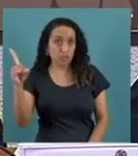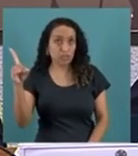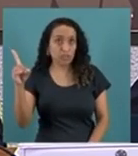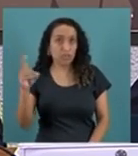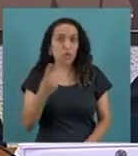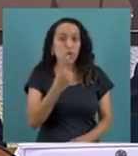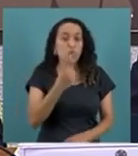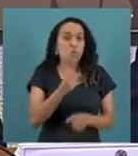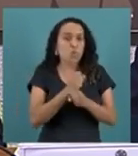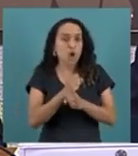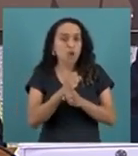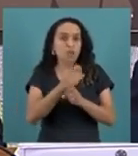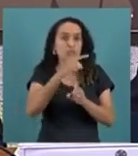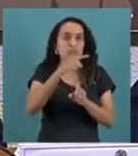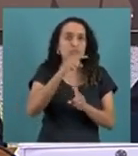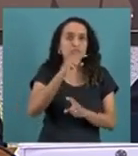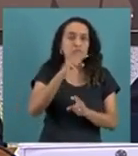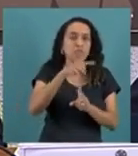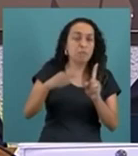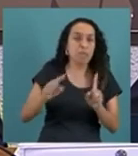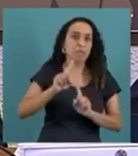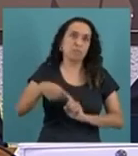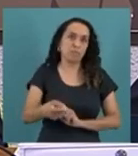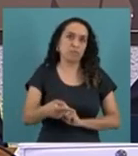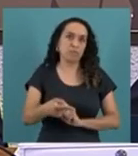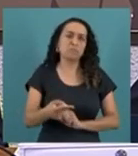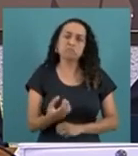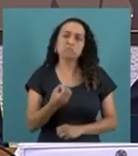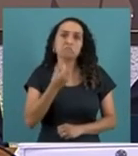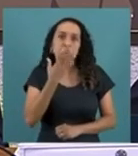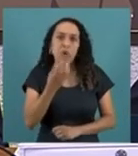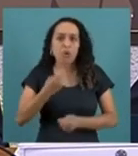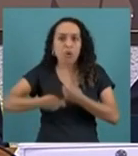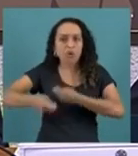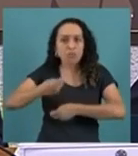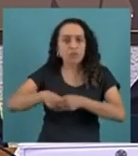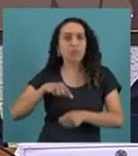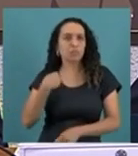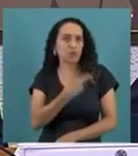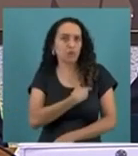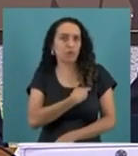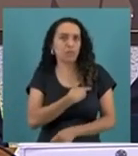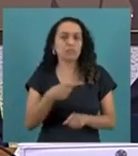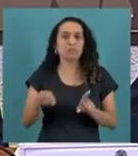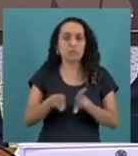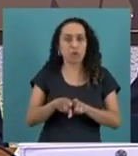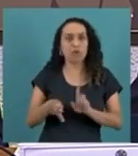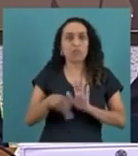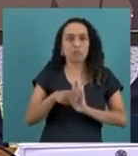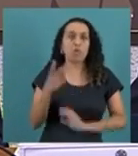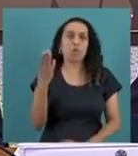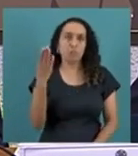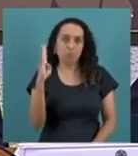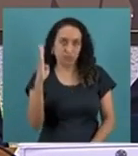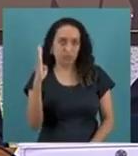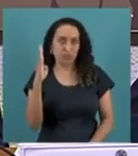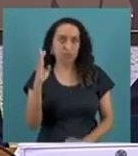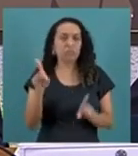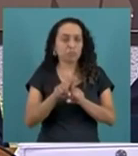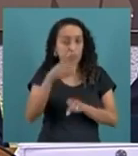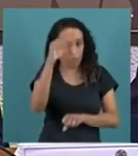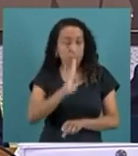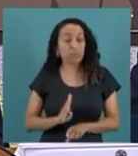meio depois, tem sido muito bom comercialmente para nós, para o Botafogo. Eu vejo isso também para o